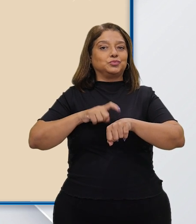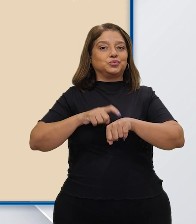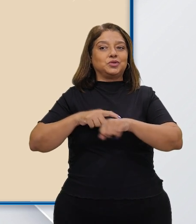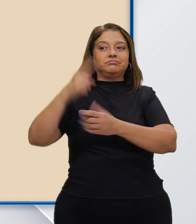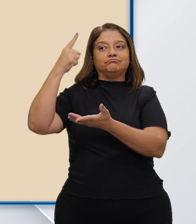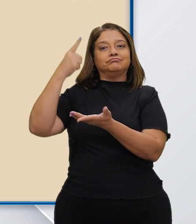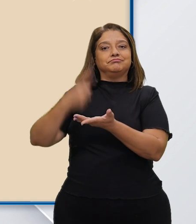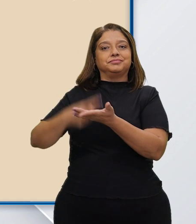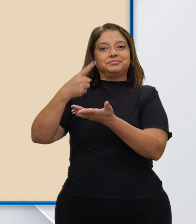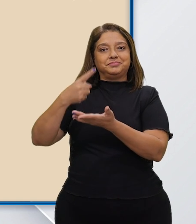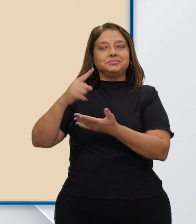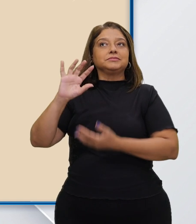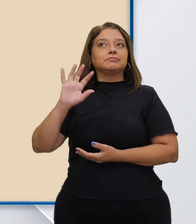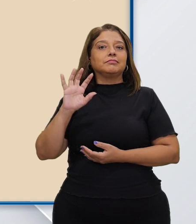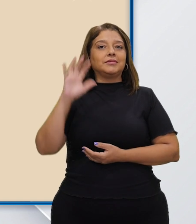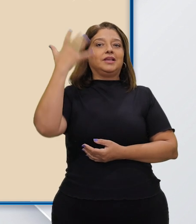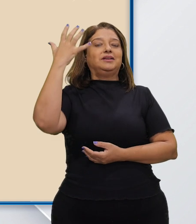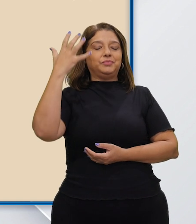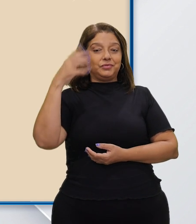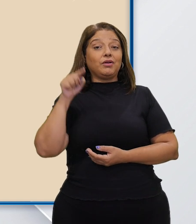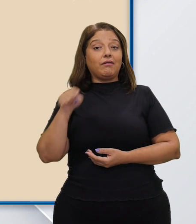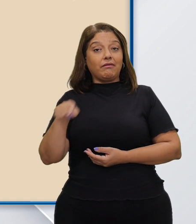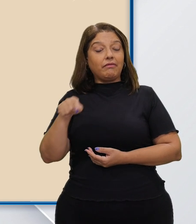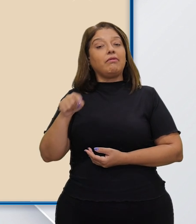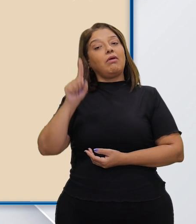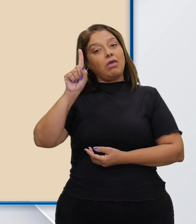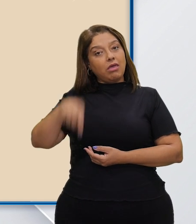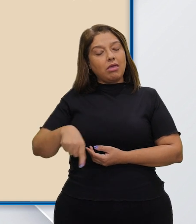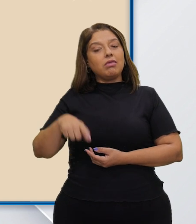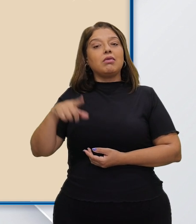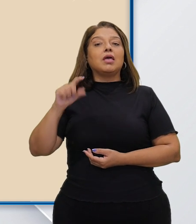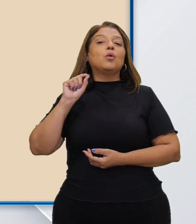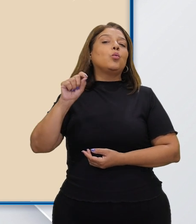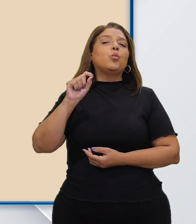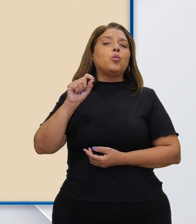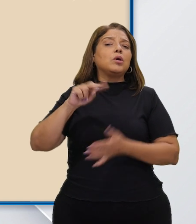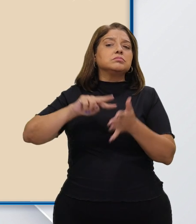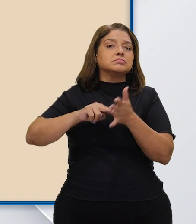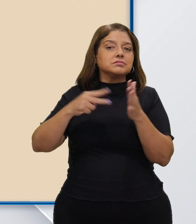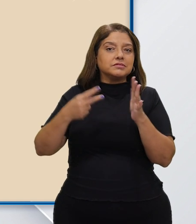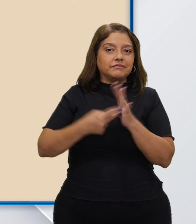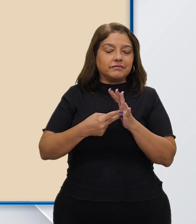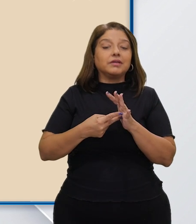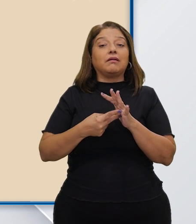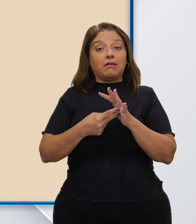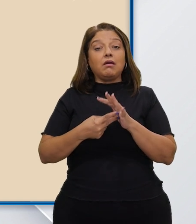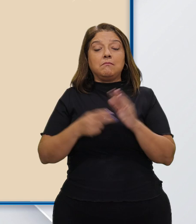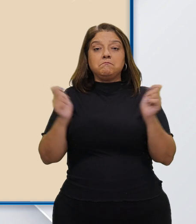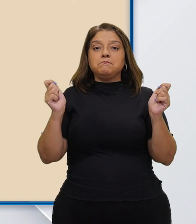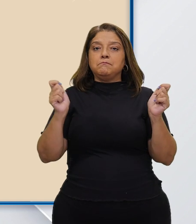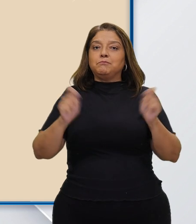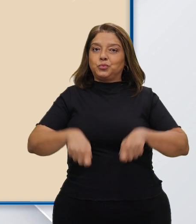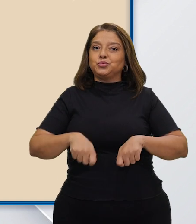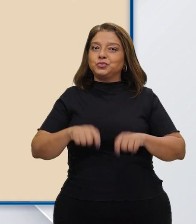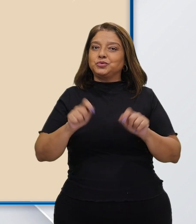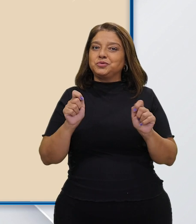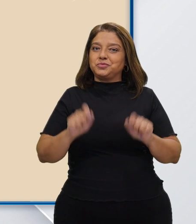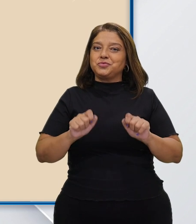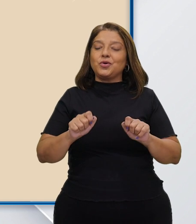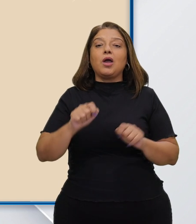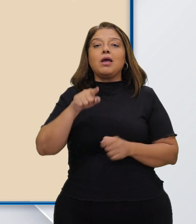marcado. O tempo do conto, ele é marcado. O que isso quer dizer? Que é possível saber em